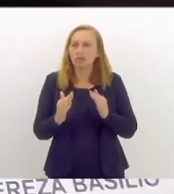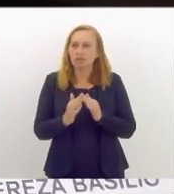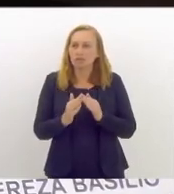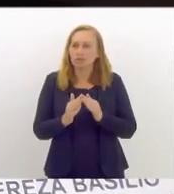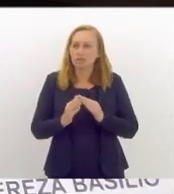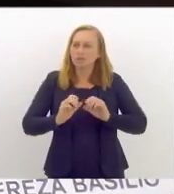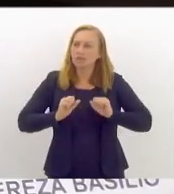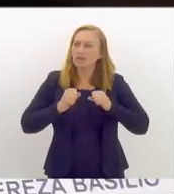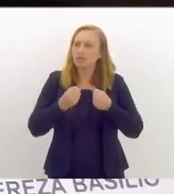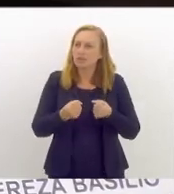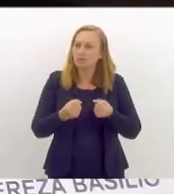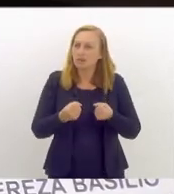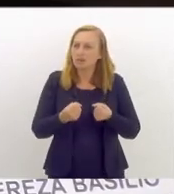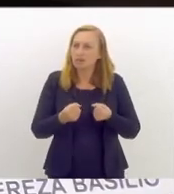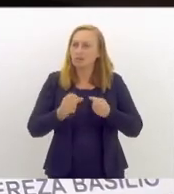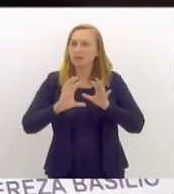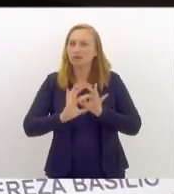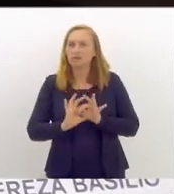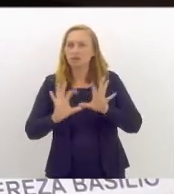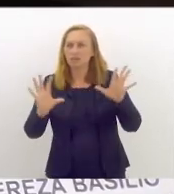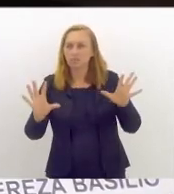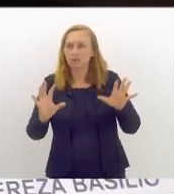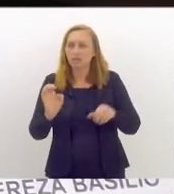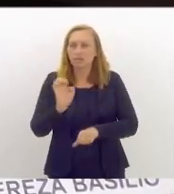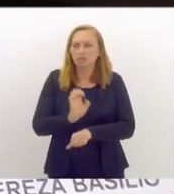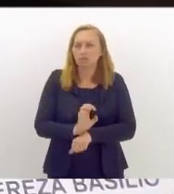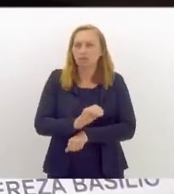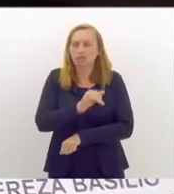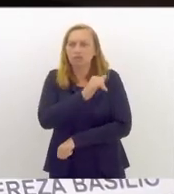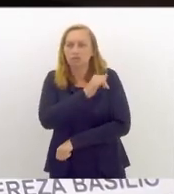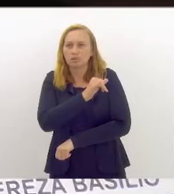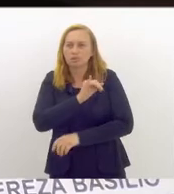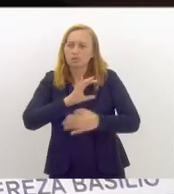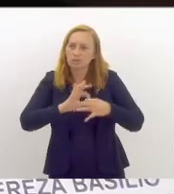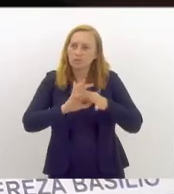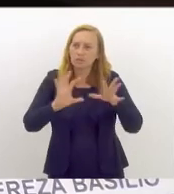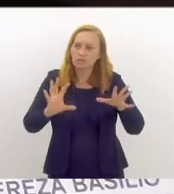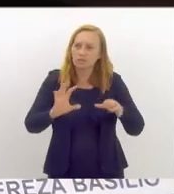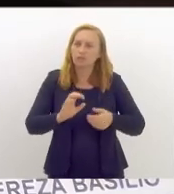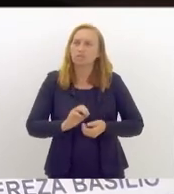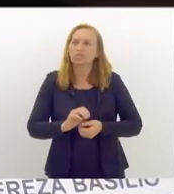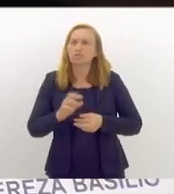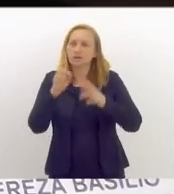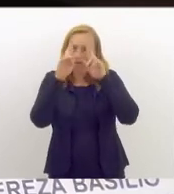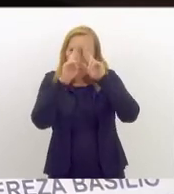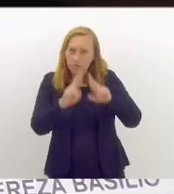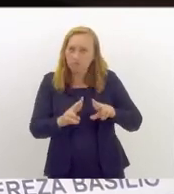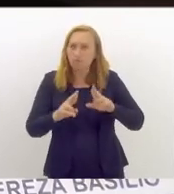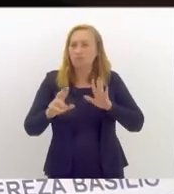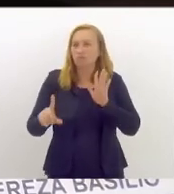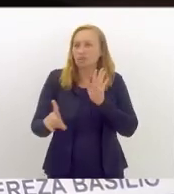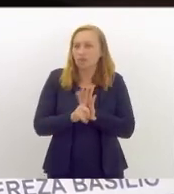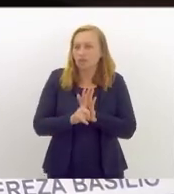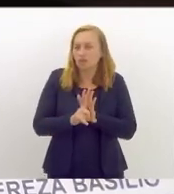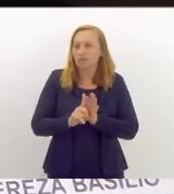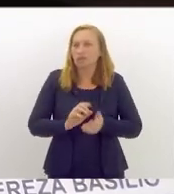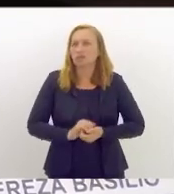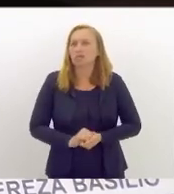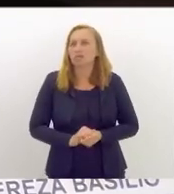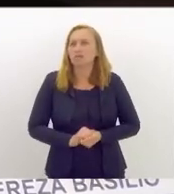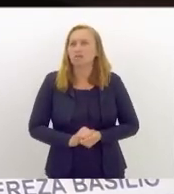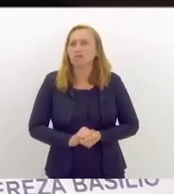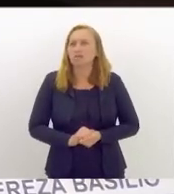defende a democracia o estado democrático de direito respeito às leis de maneira